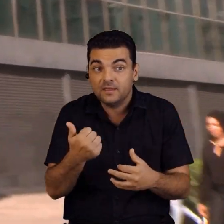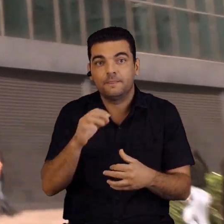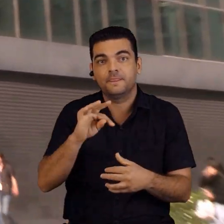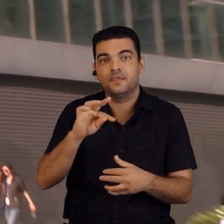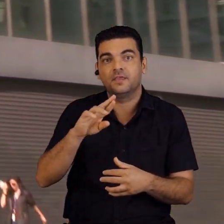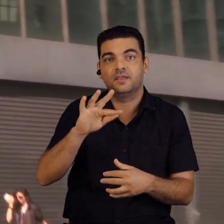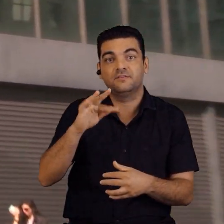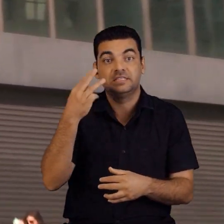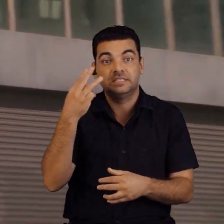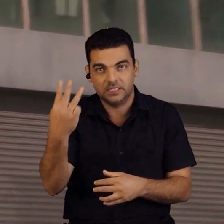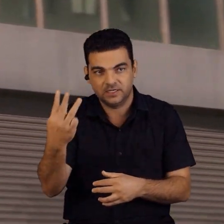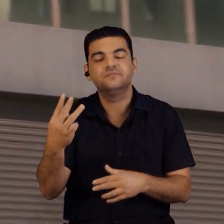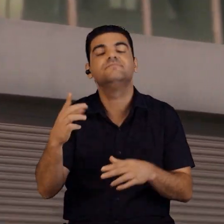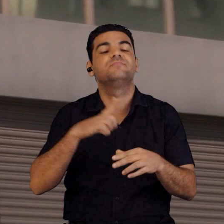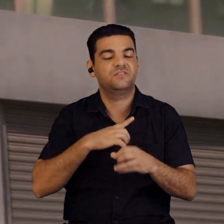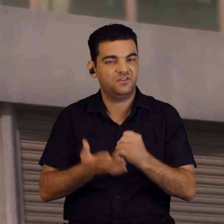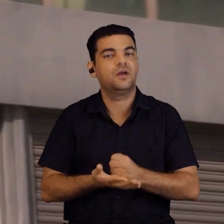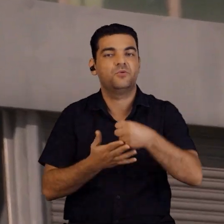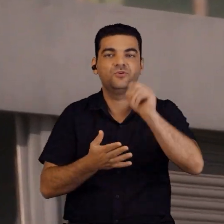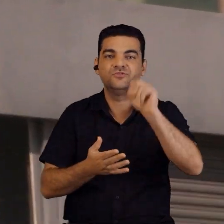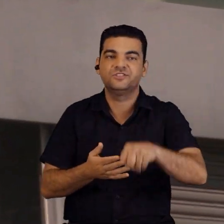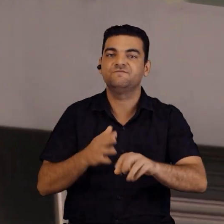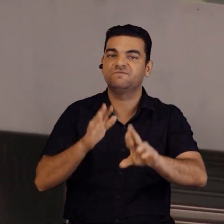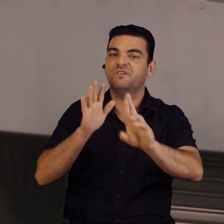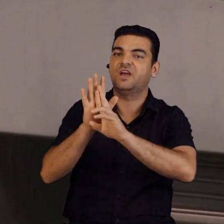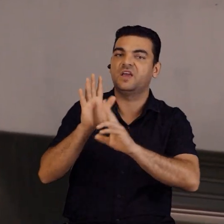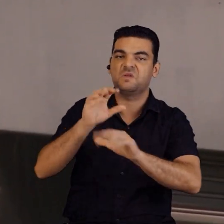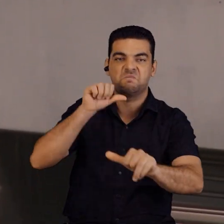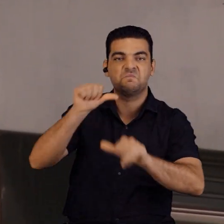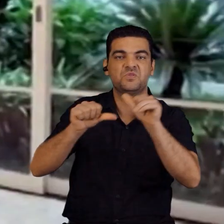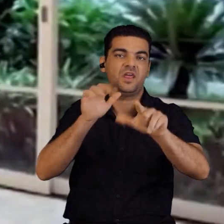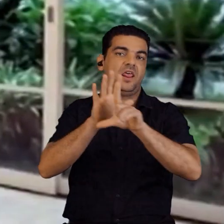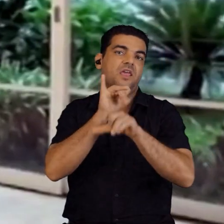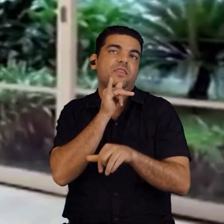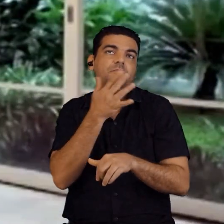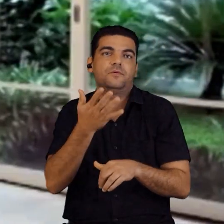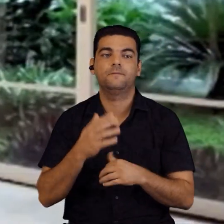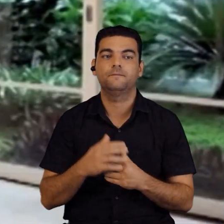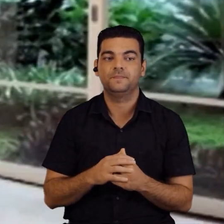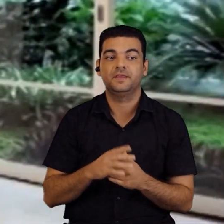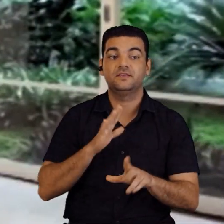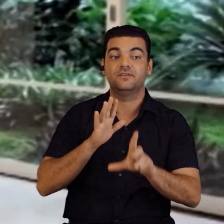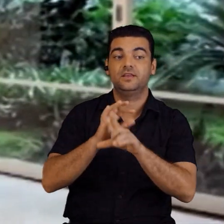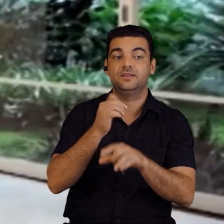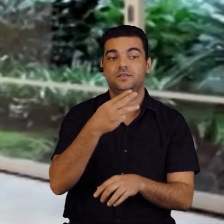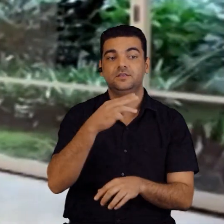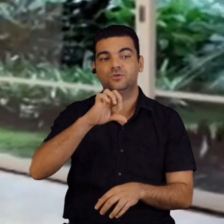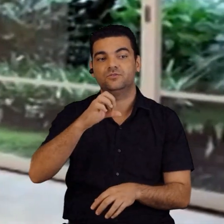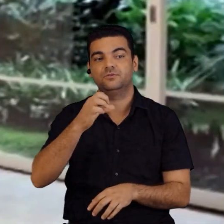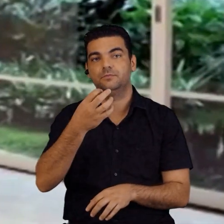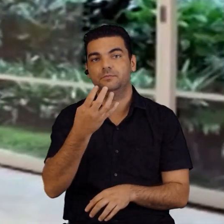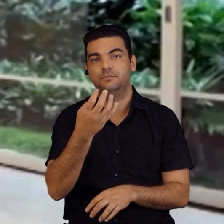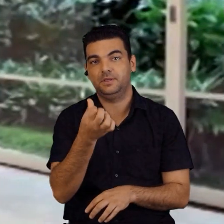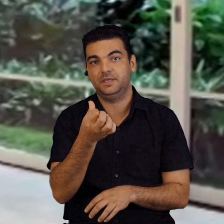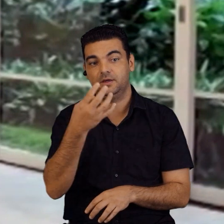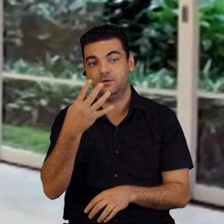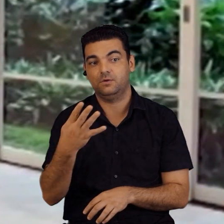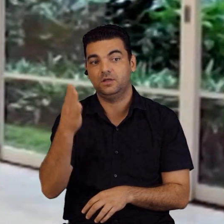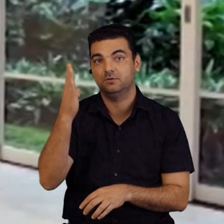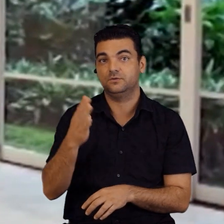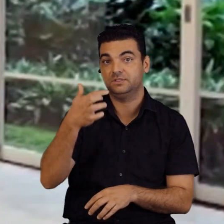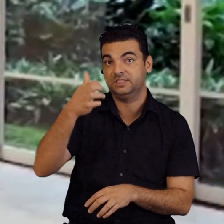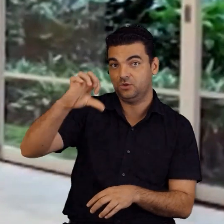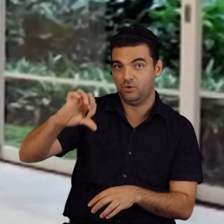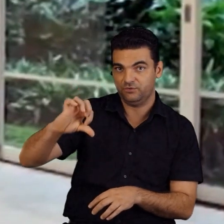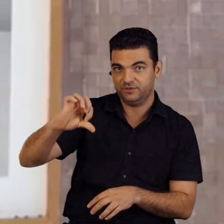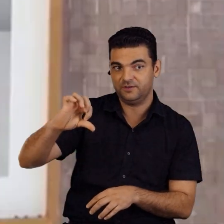placa. Tribunal Regional Federal da Terceira Região. Para alterações legislativas, como por exemplo a Lei 13.964